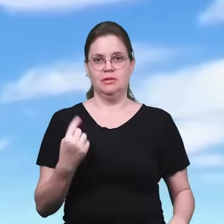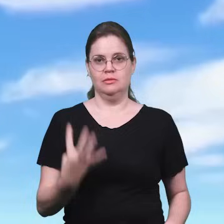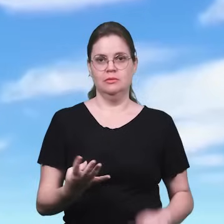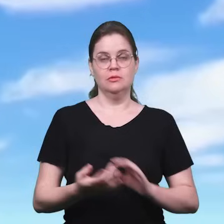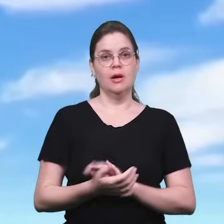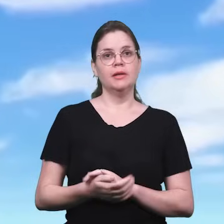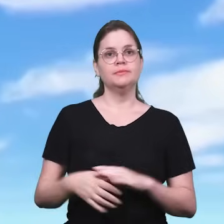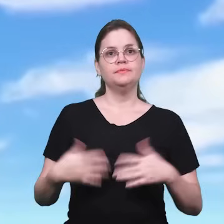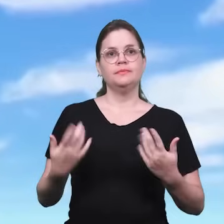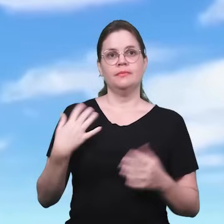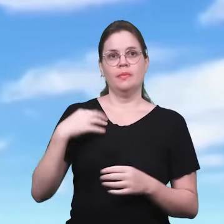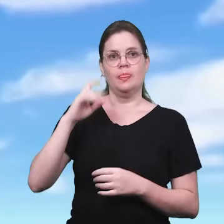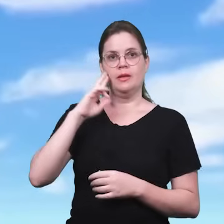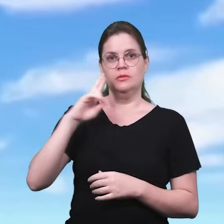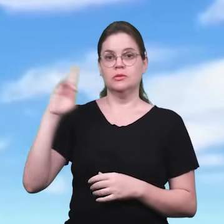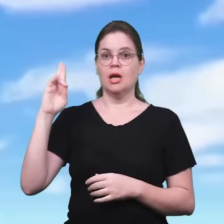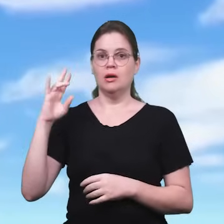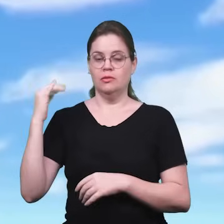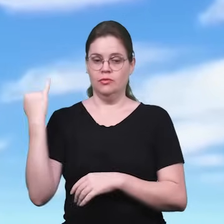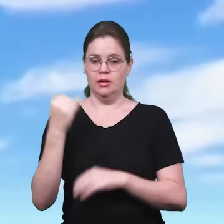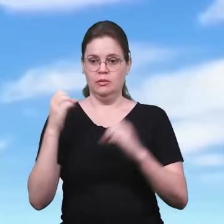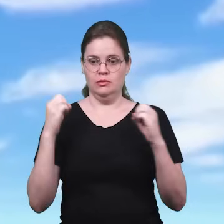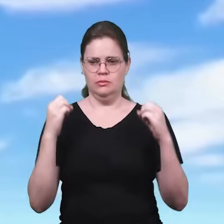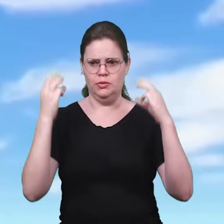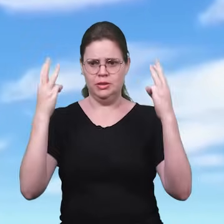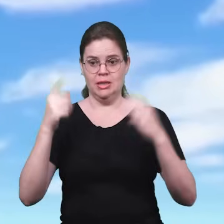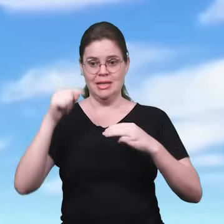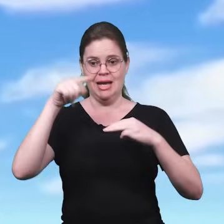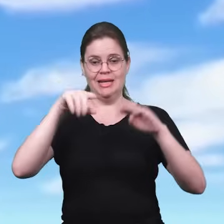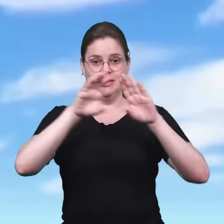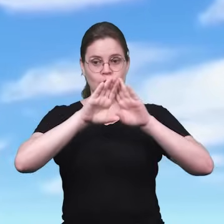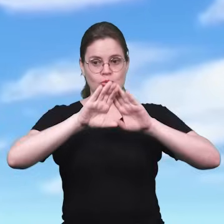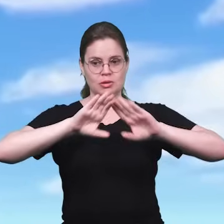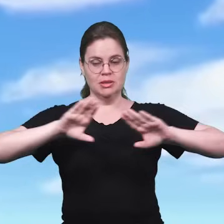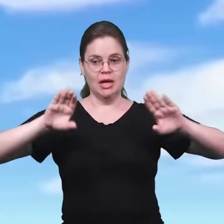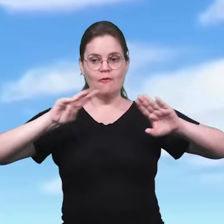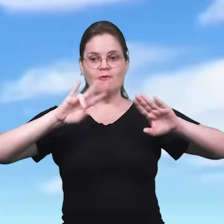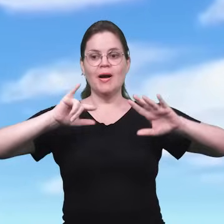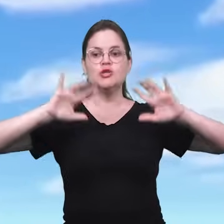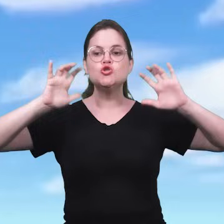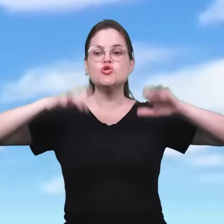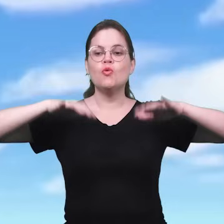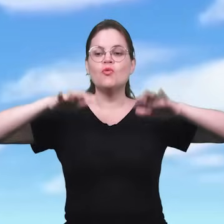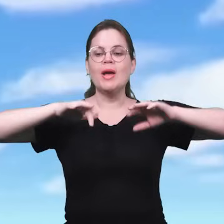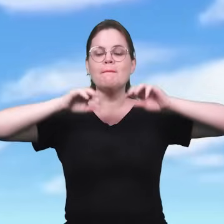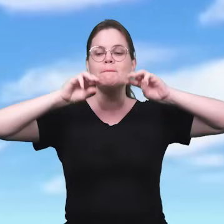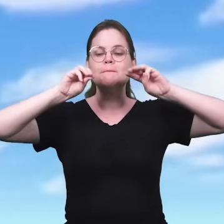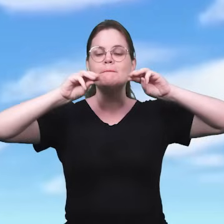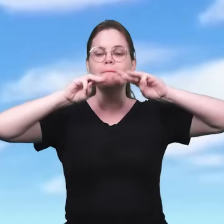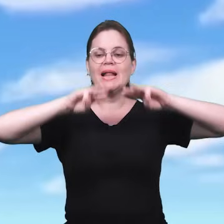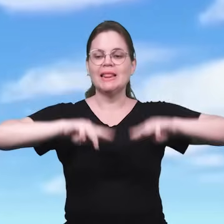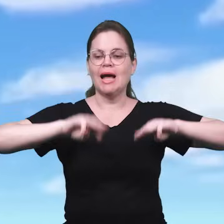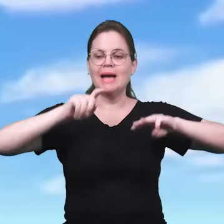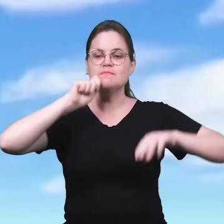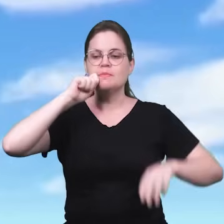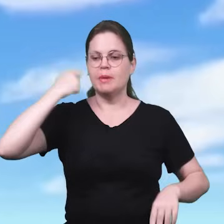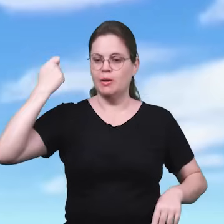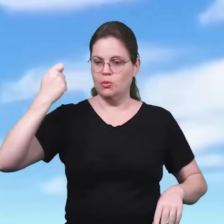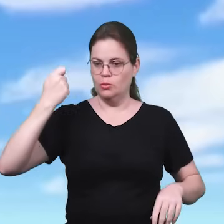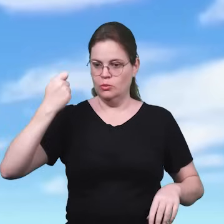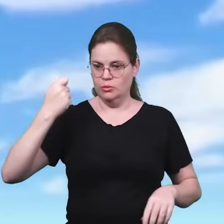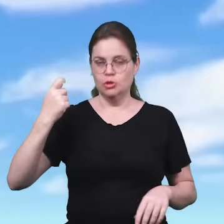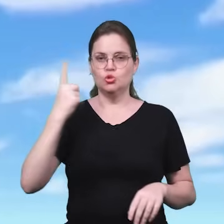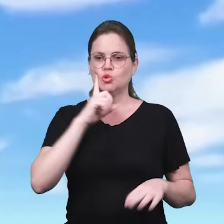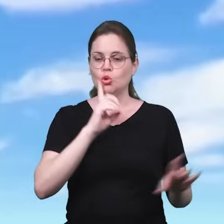Senhor a Moisés: Eis que vos farei chover pão dos céus. E o povo sairá e colherá cada dia porção para